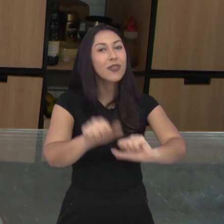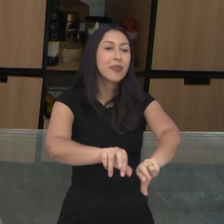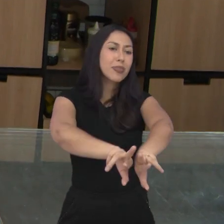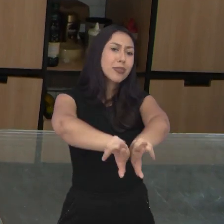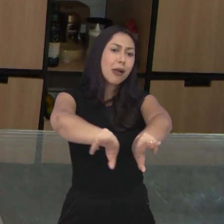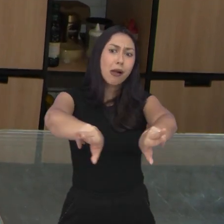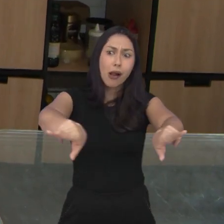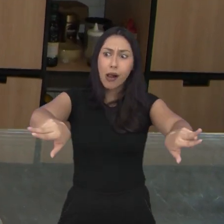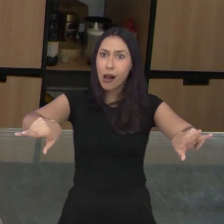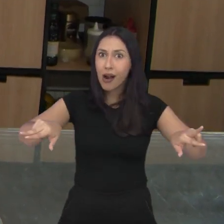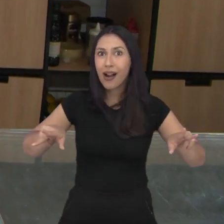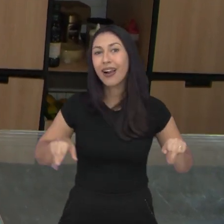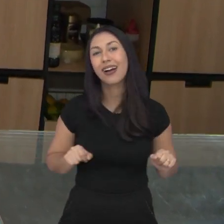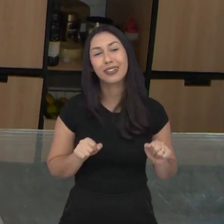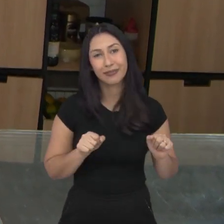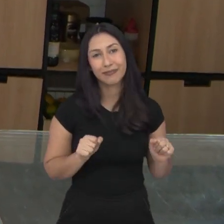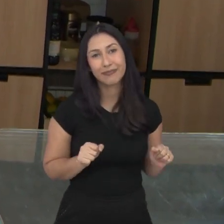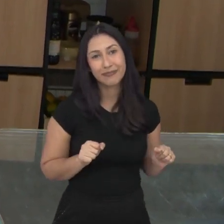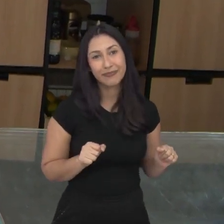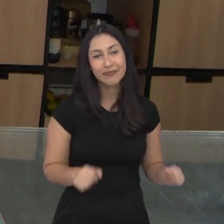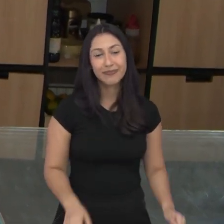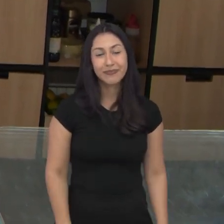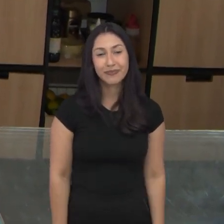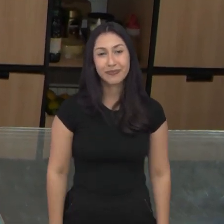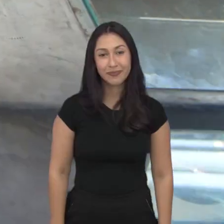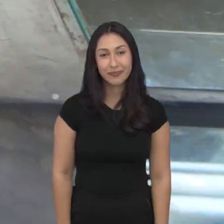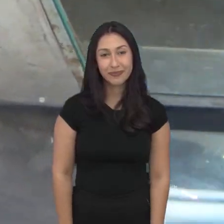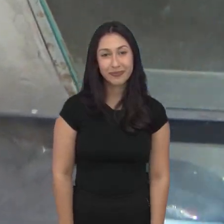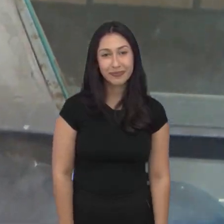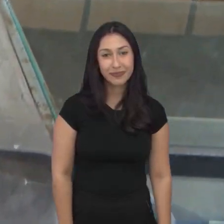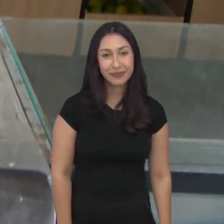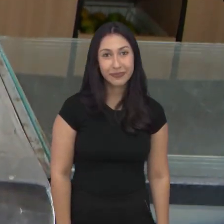para transformar numa infinidade de possibilidades na sua cozinha.